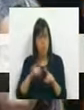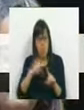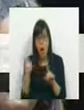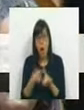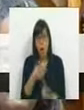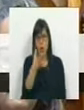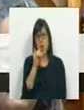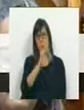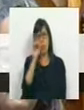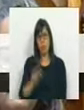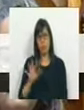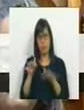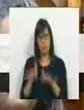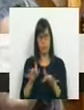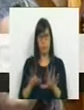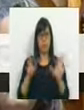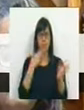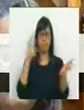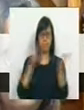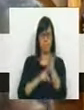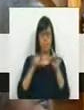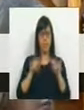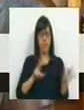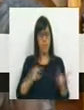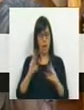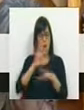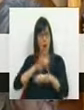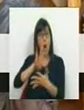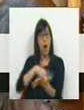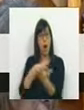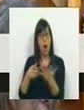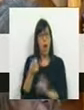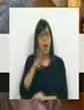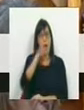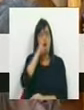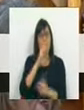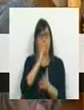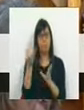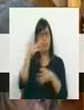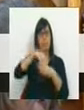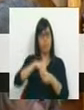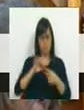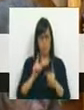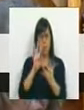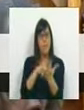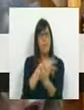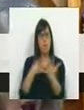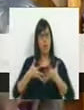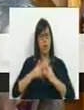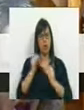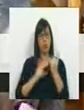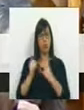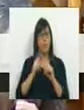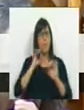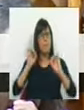de 12%. E, de facto, para além desta alteração dos horários, a verdade é que o anterior governo incluiu naquilo que era o plano das